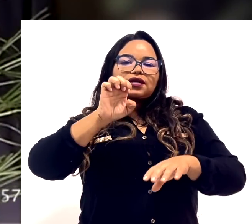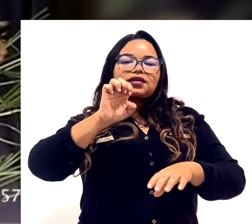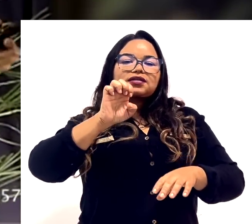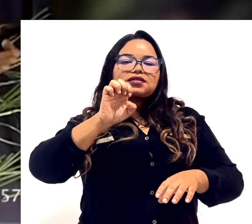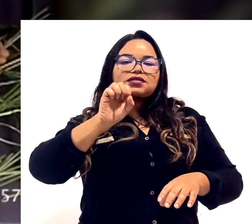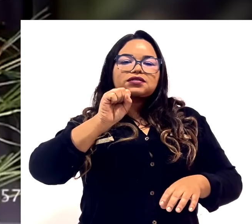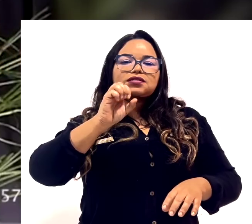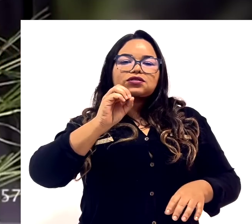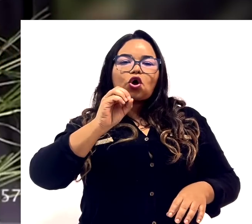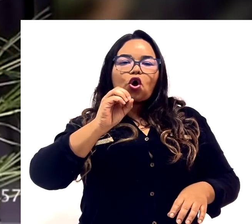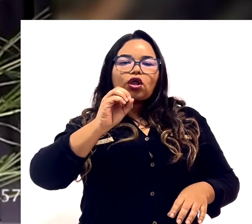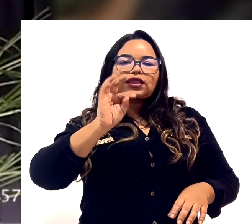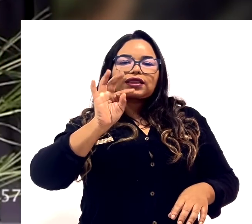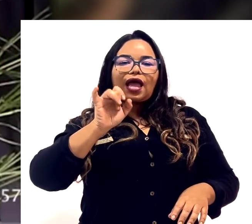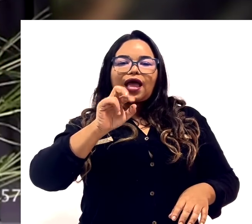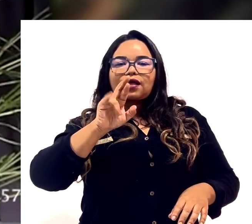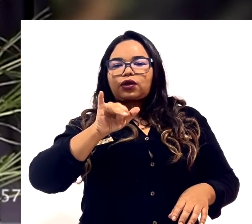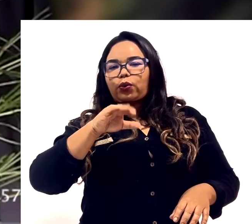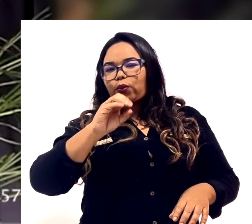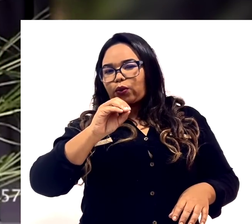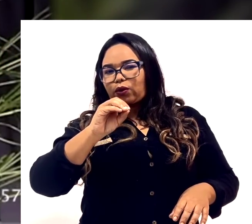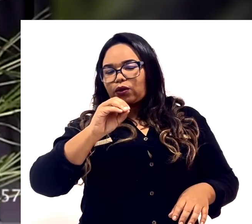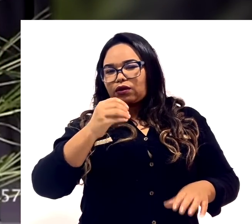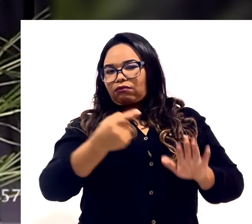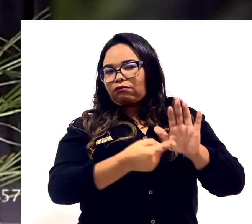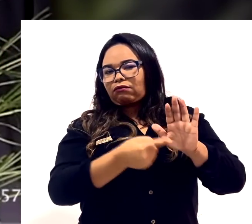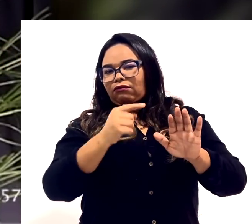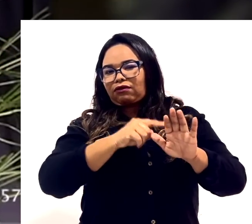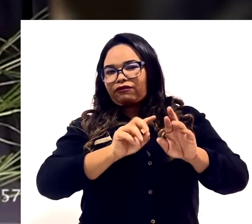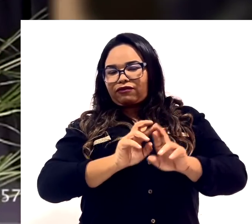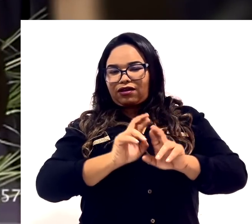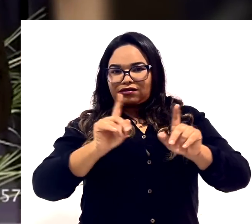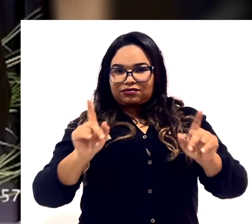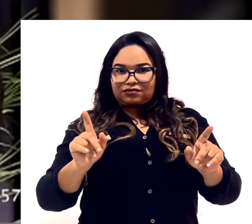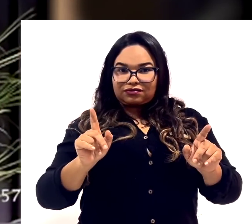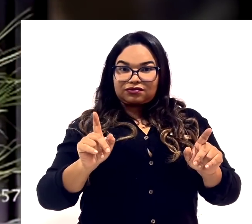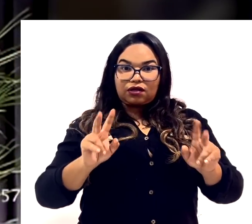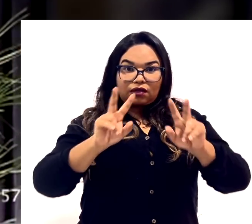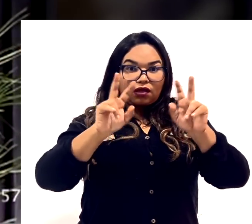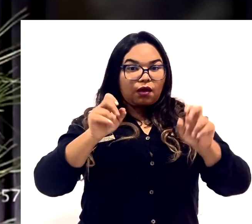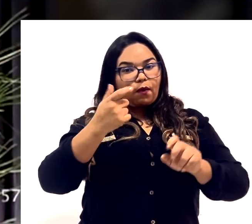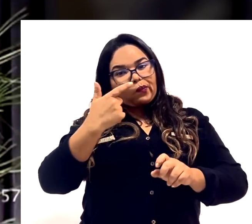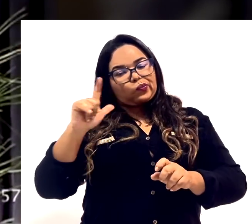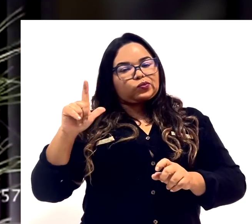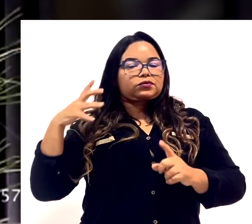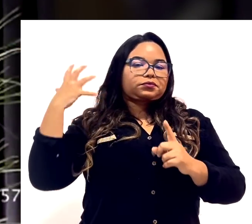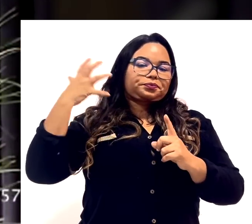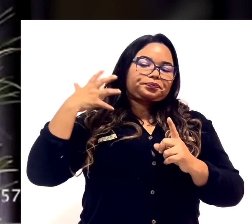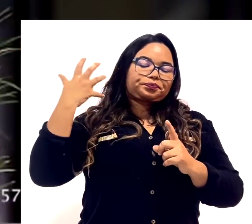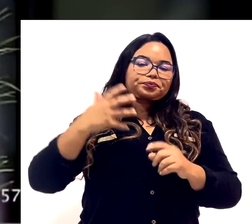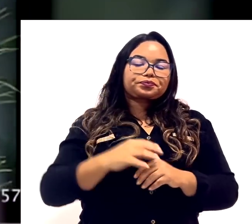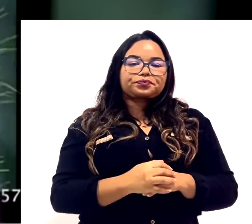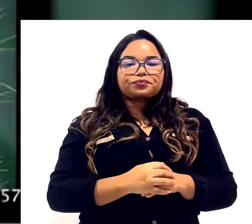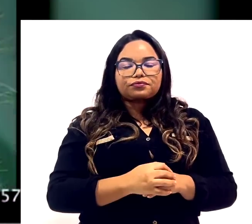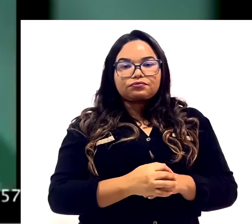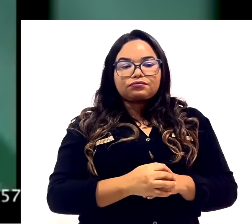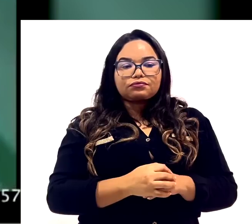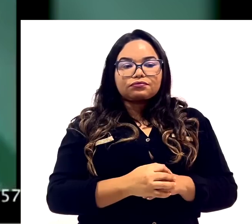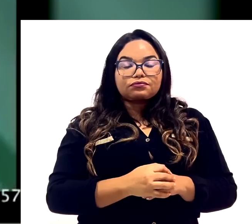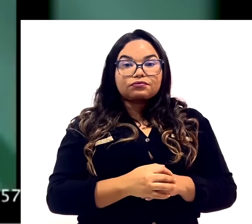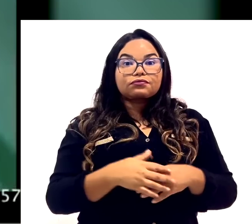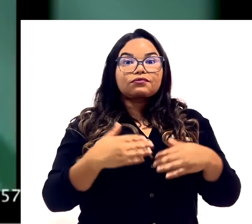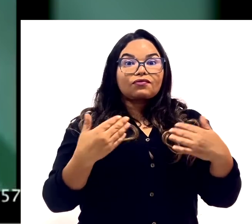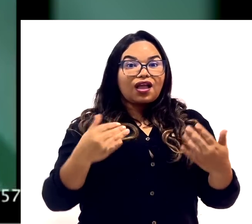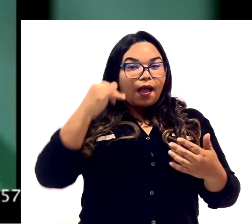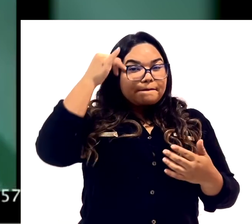um ensinamento ocultista e que diz algo completamente diferente. Mas isso será o tema de outra conferência. Ele tinha olhos